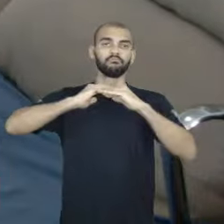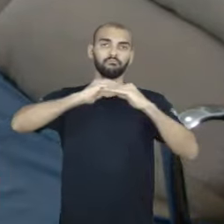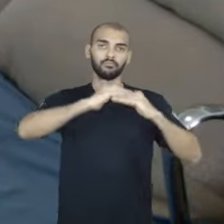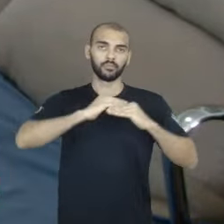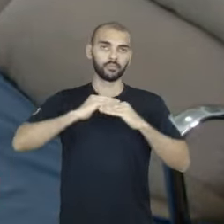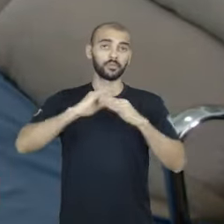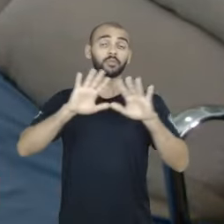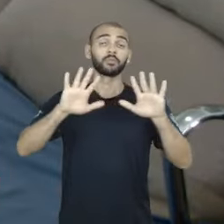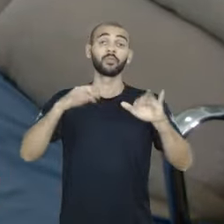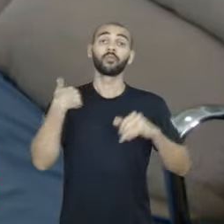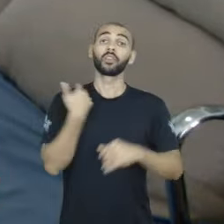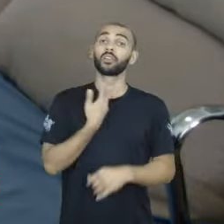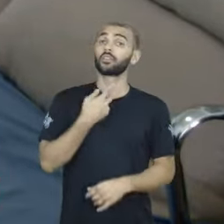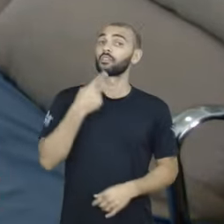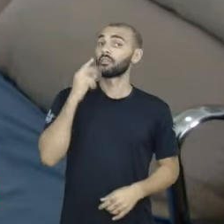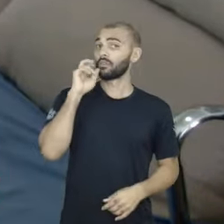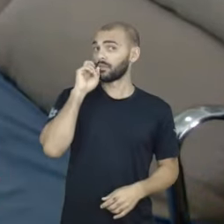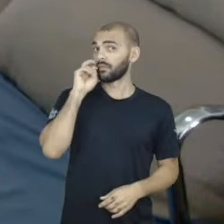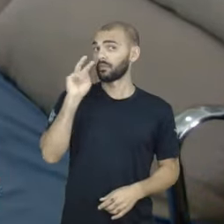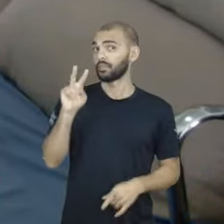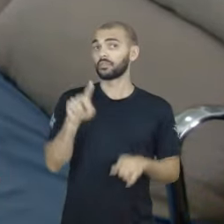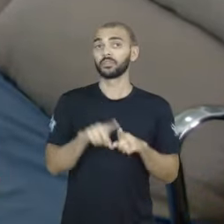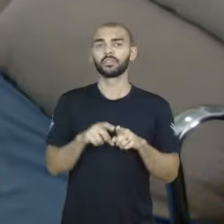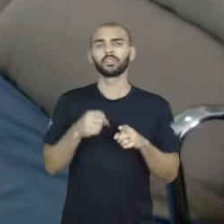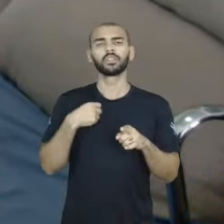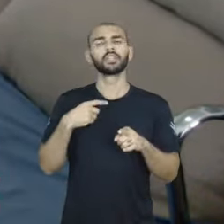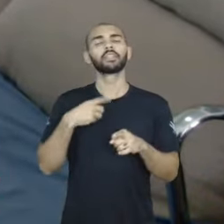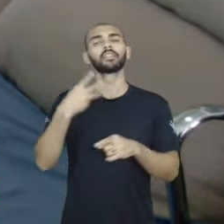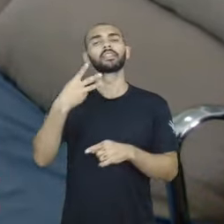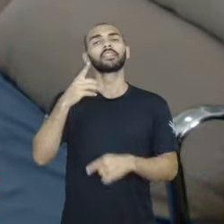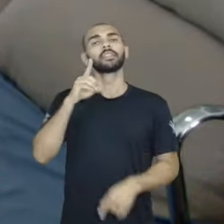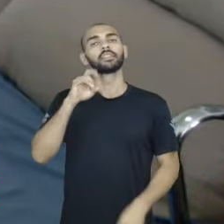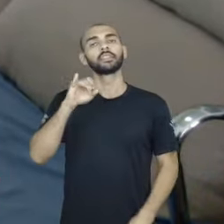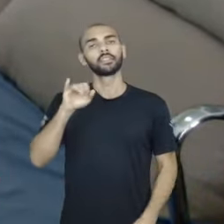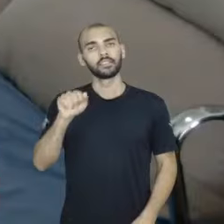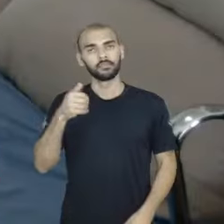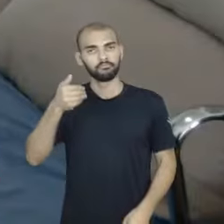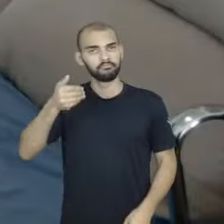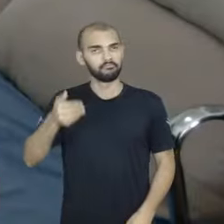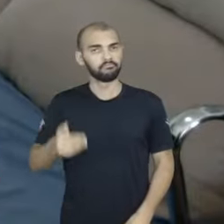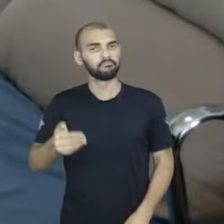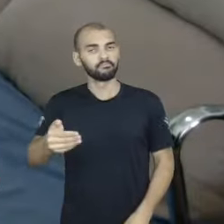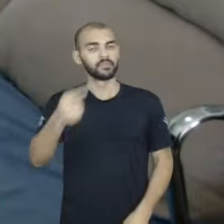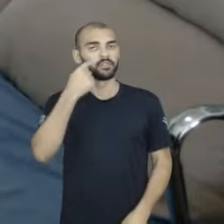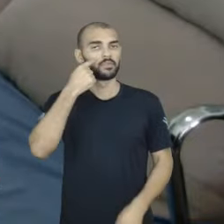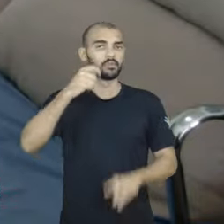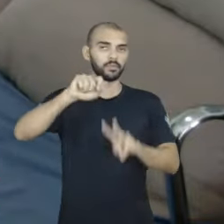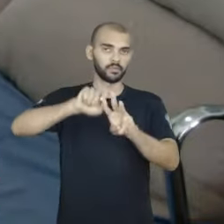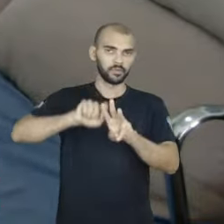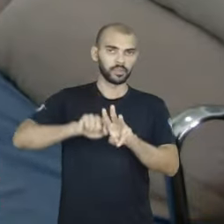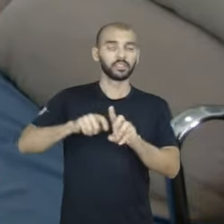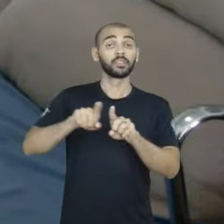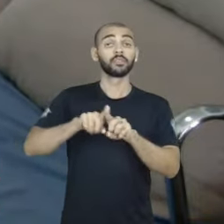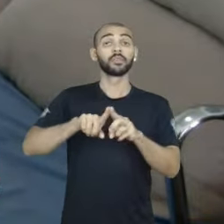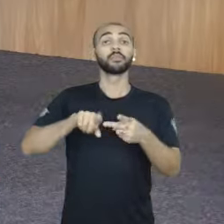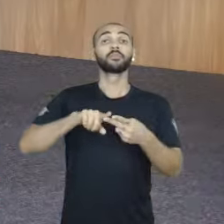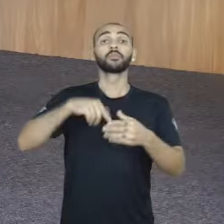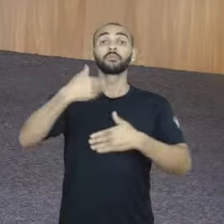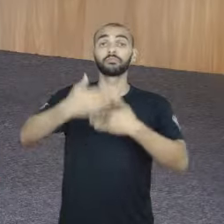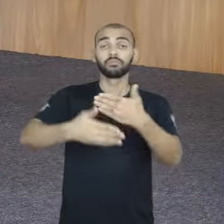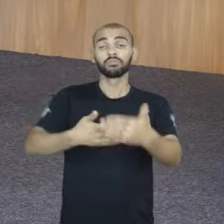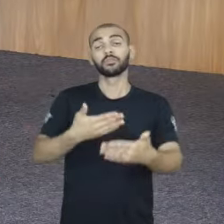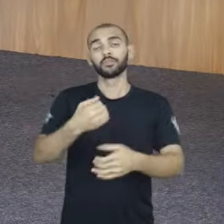vai assistir os efeitos desses 3 dias aí do Macron nos próximos meses, viu, Amanda? E nos próximos anos também.